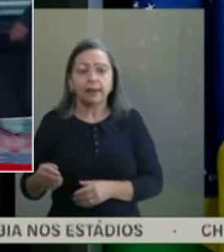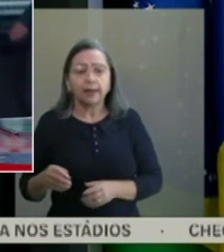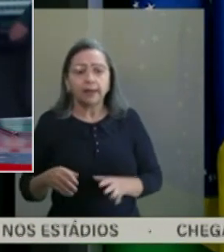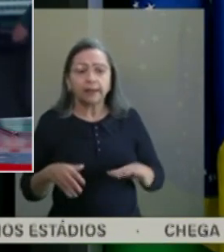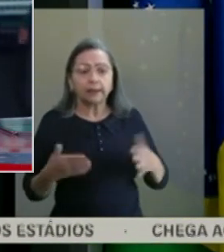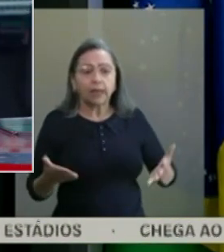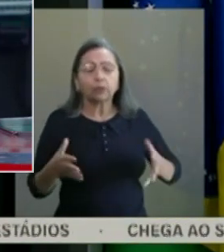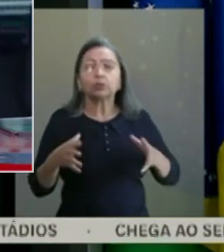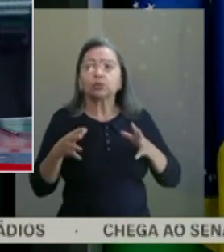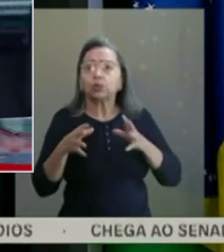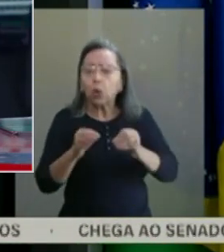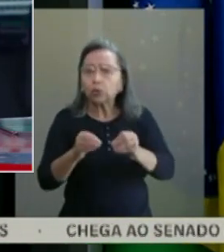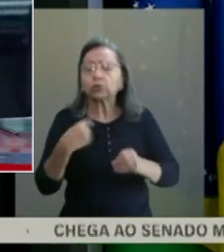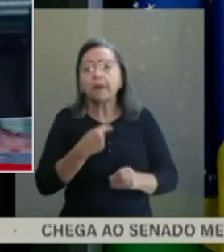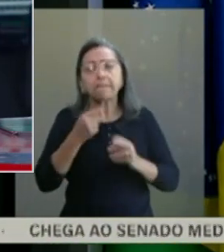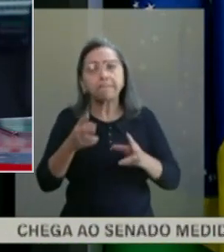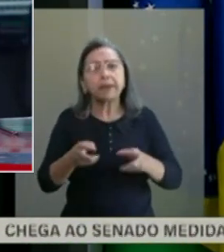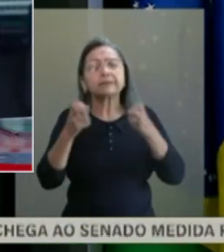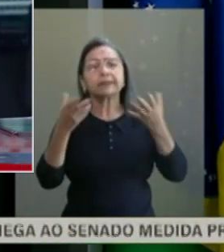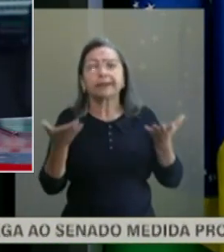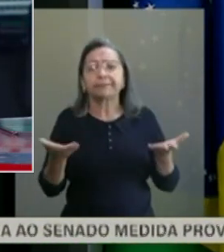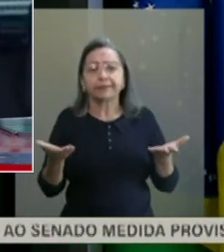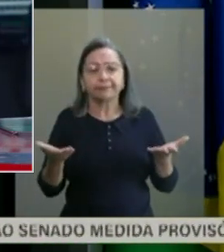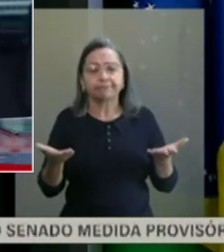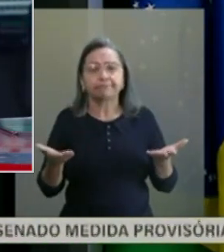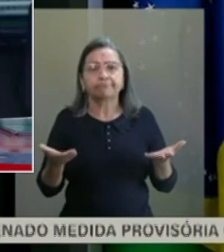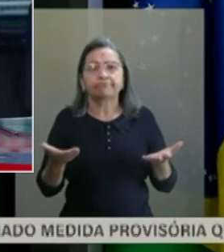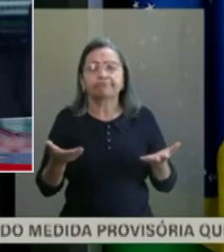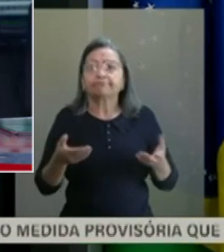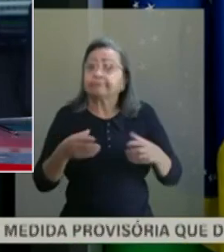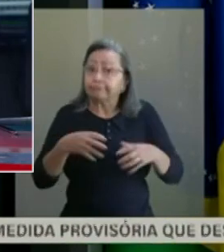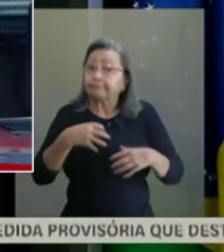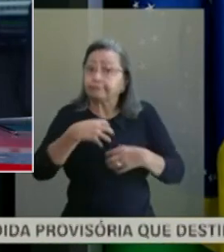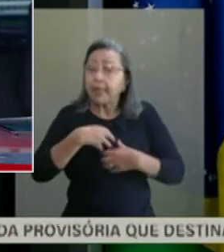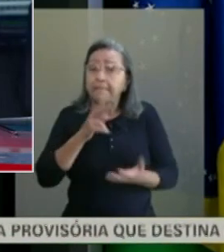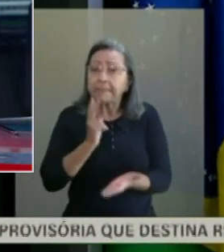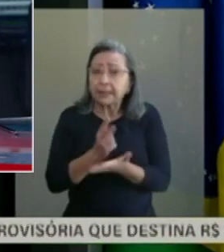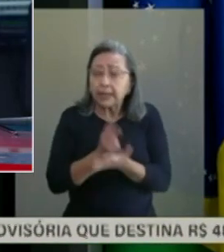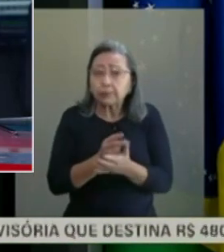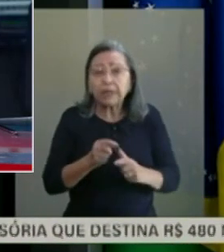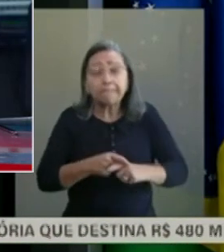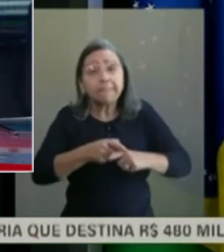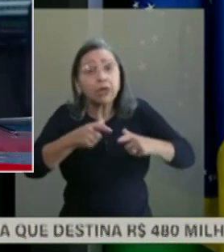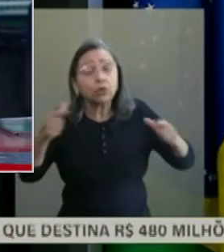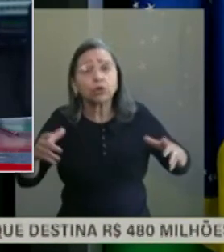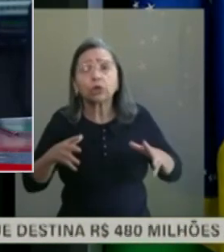às diferenças em que foram calculadas entre estados, municípios e uma consultoria